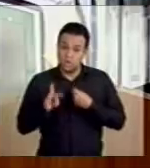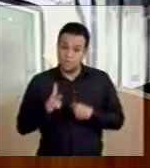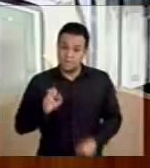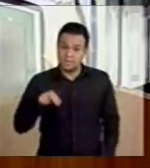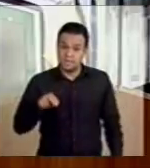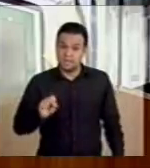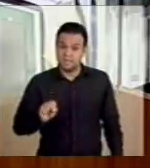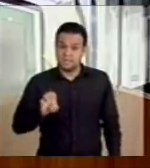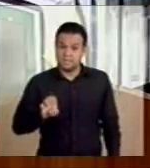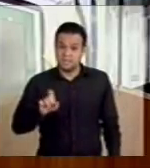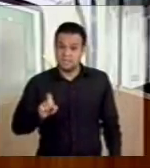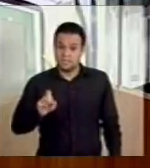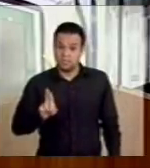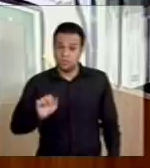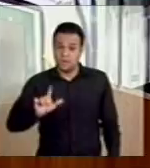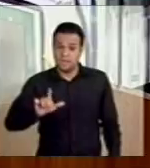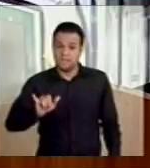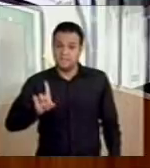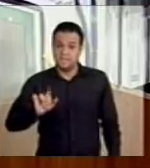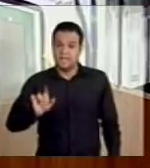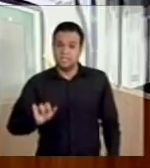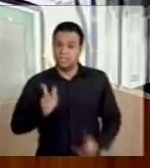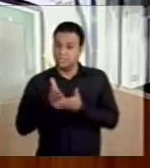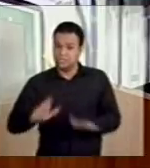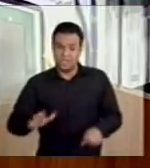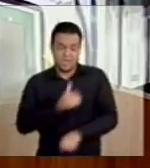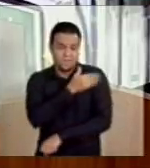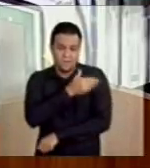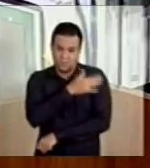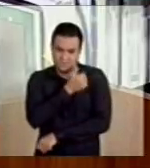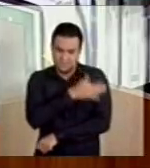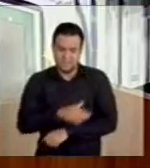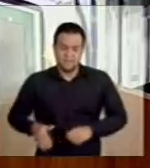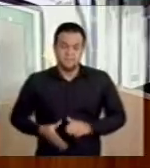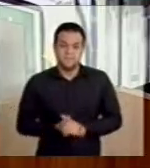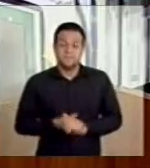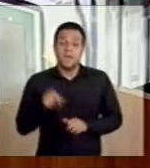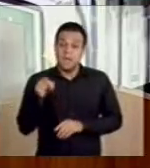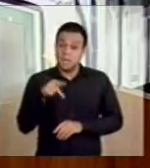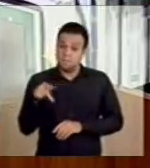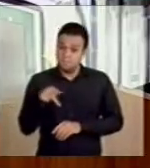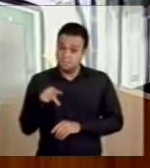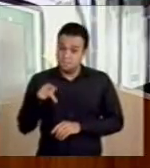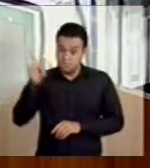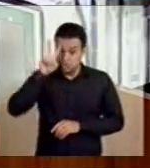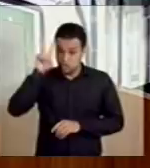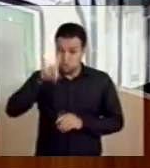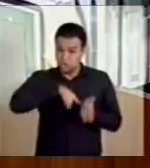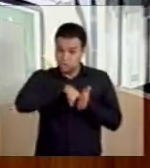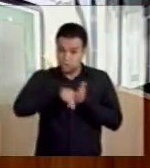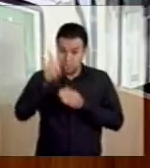Transsexualidade, Chega de Preconceito. E disse essa importante historiadora brasileira,